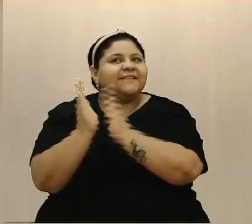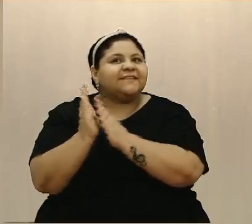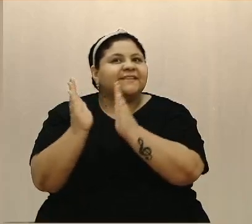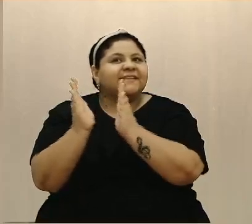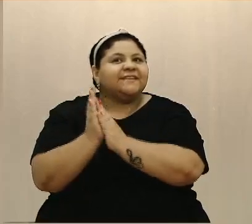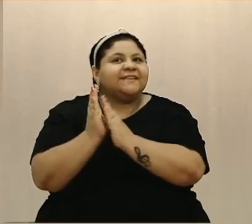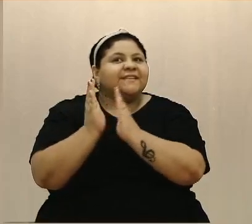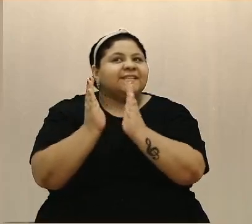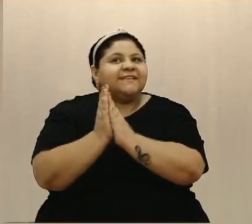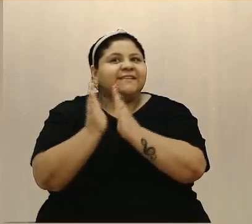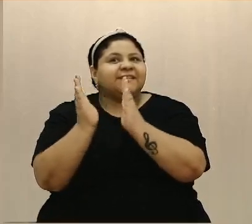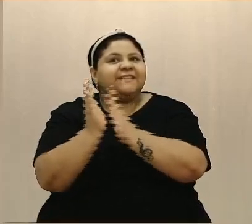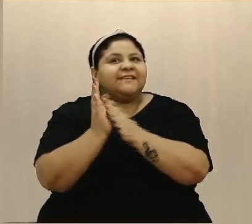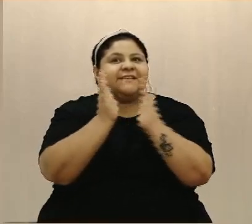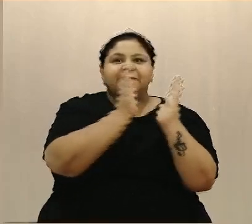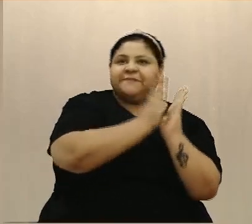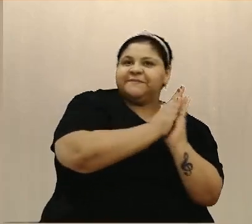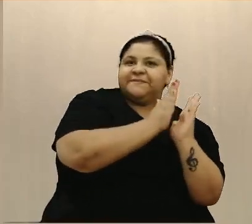sacode?